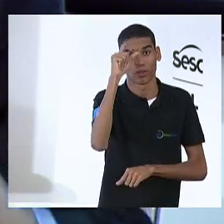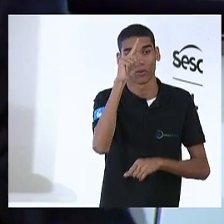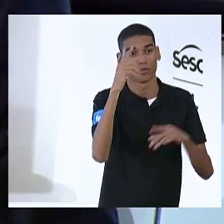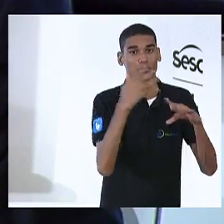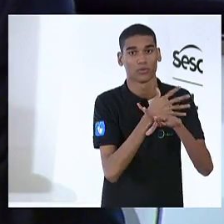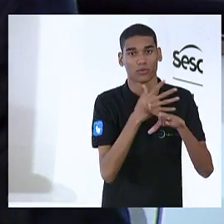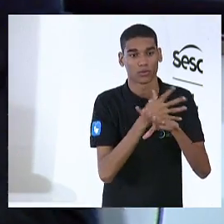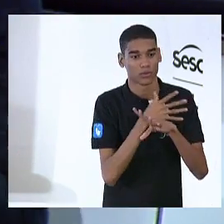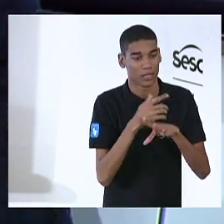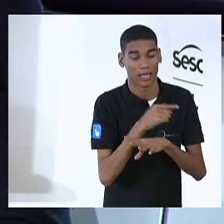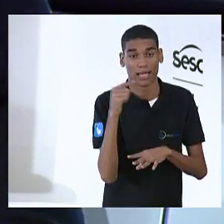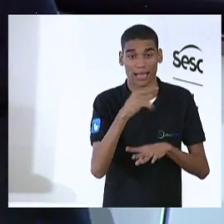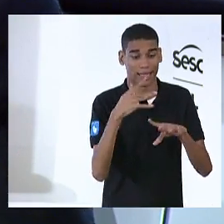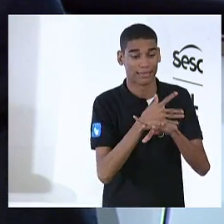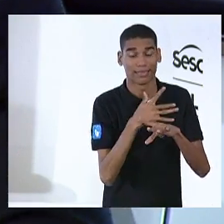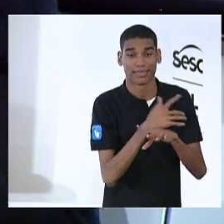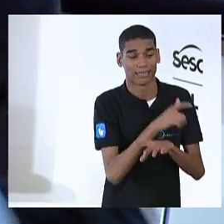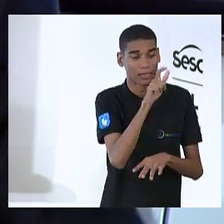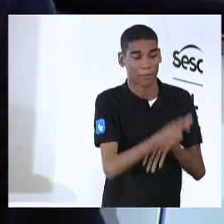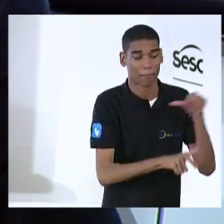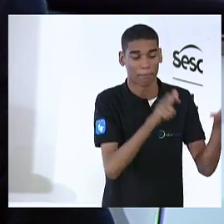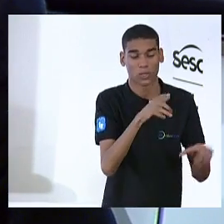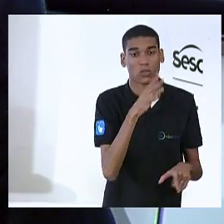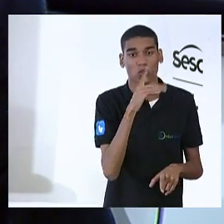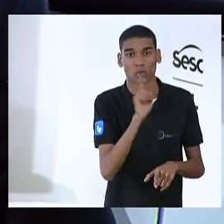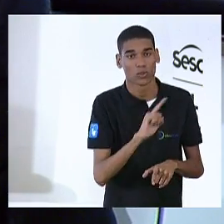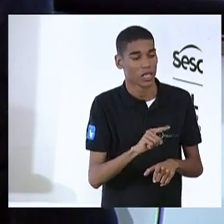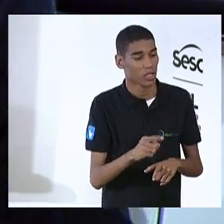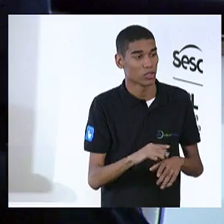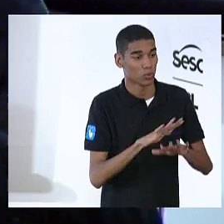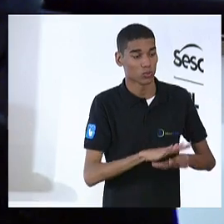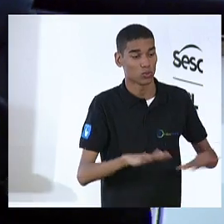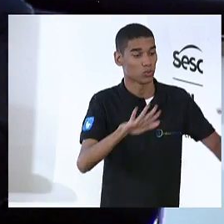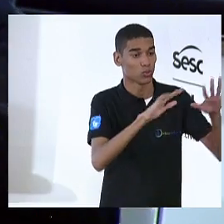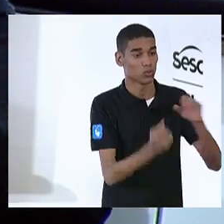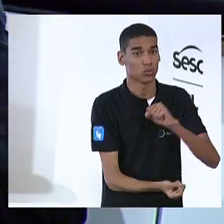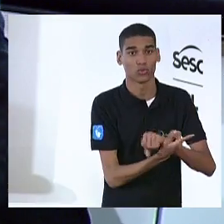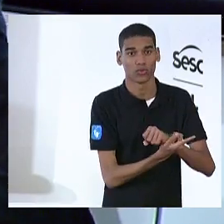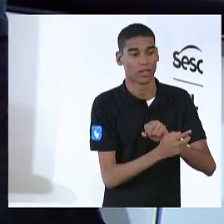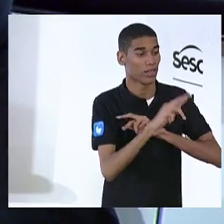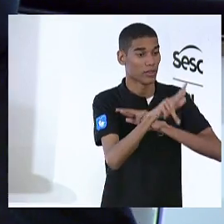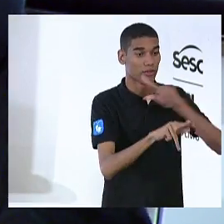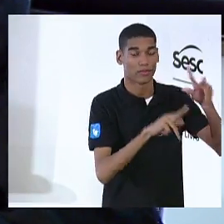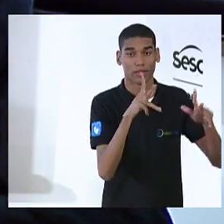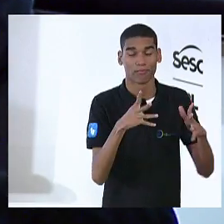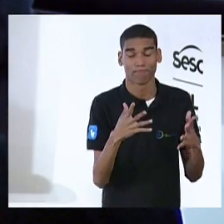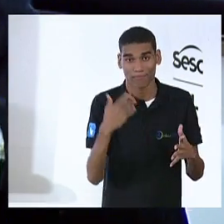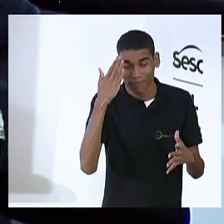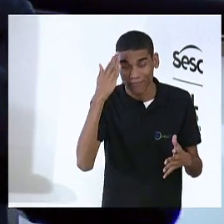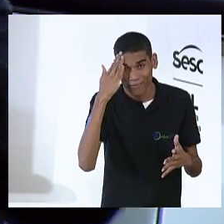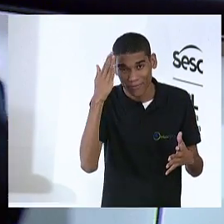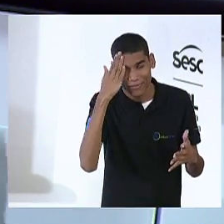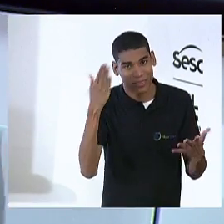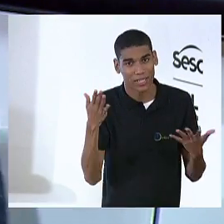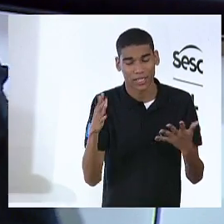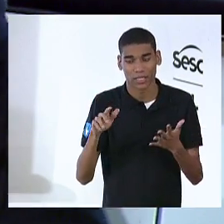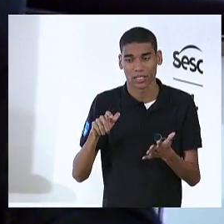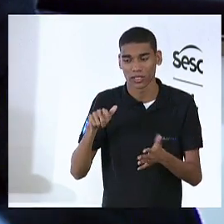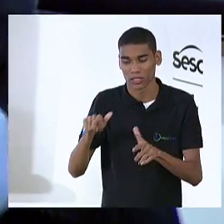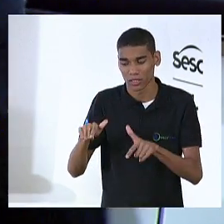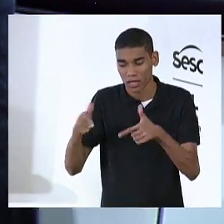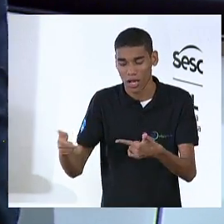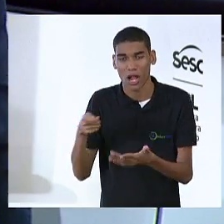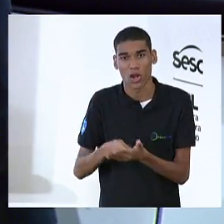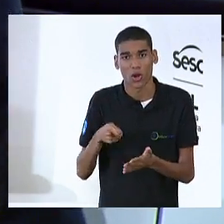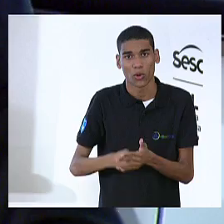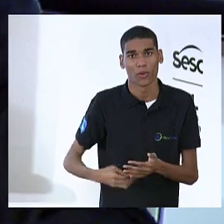que ela não conhece ninguém, que ela não tem referência, que as coisas são anônimas. Vocês imaginam esses movimentos, né? A luta pela moradia, a